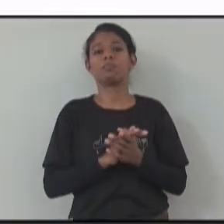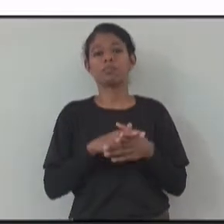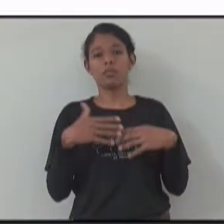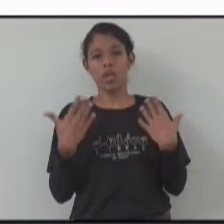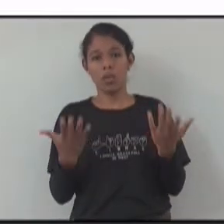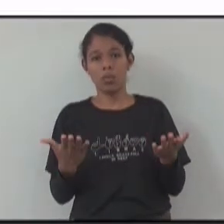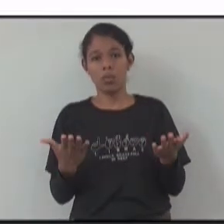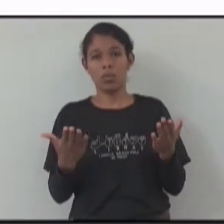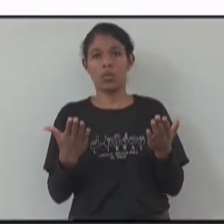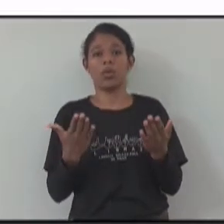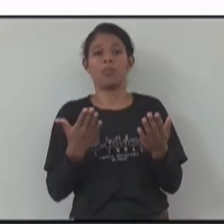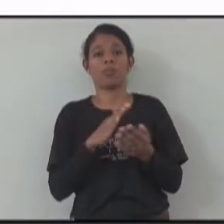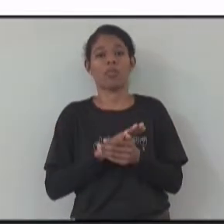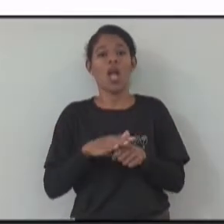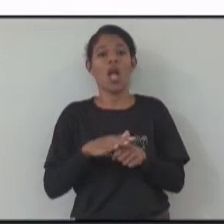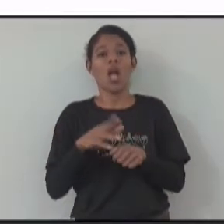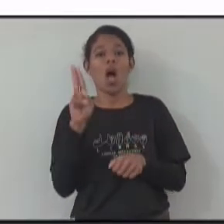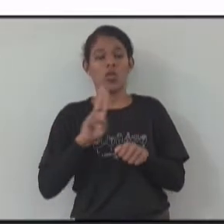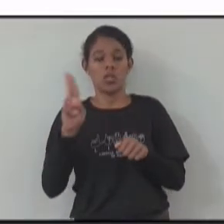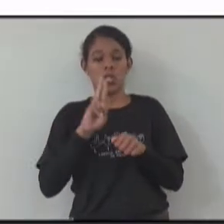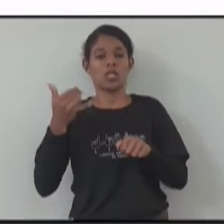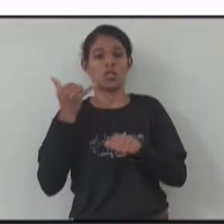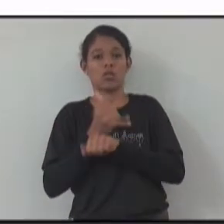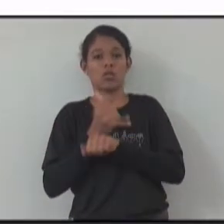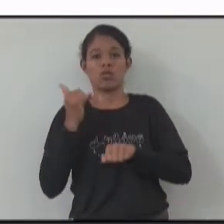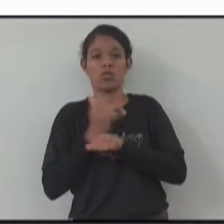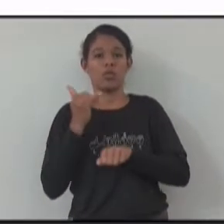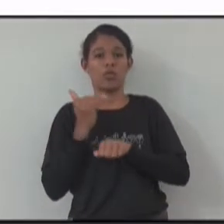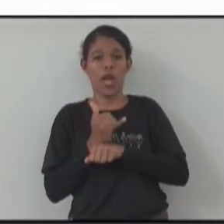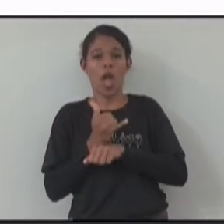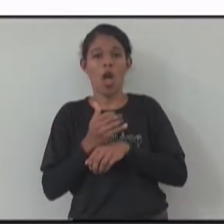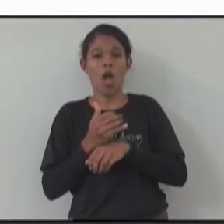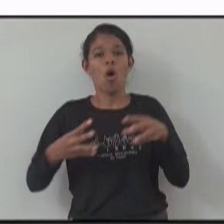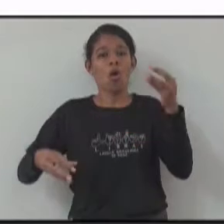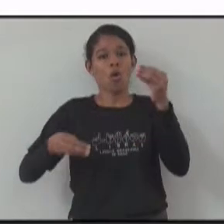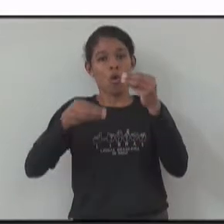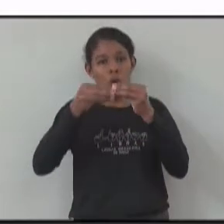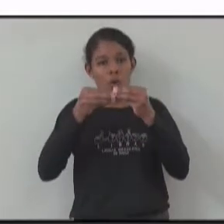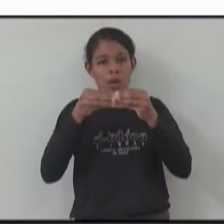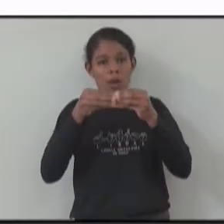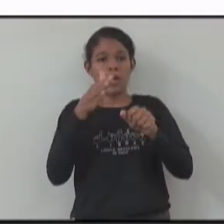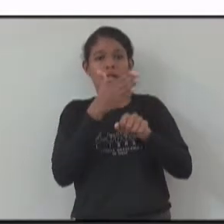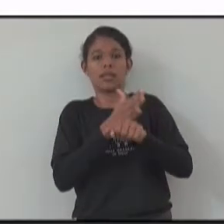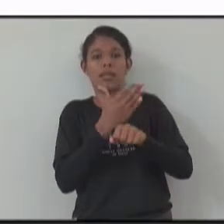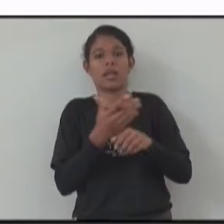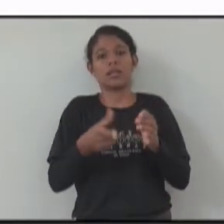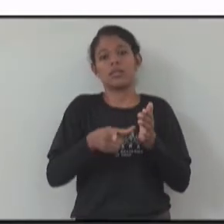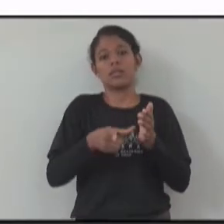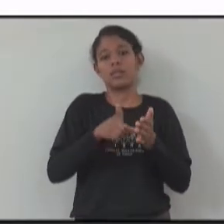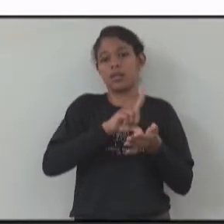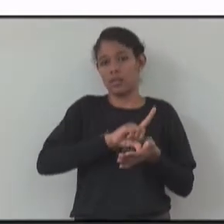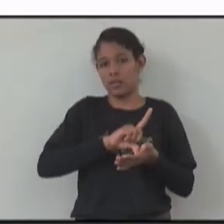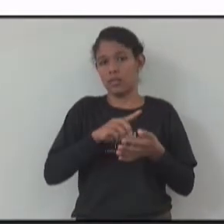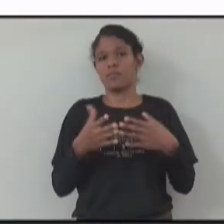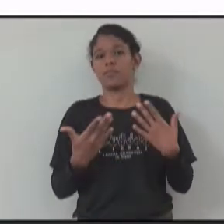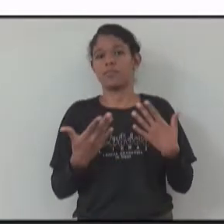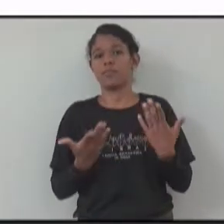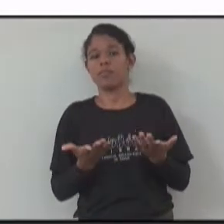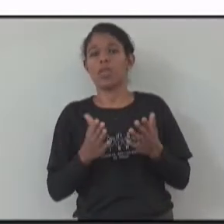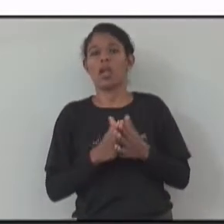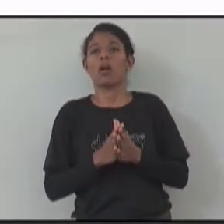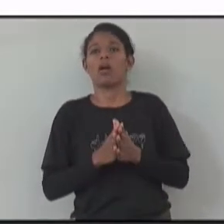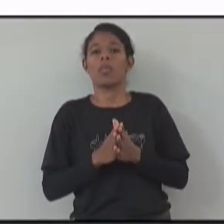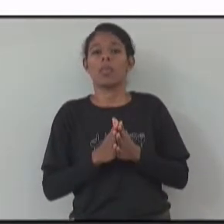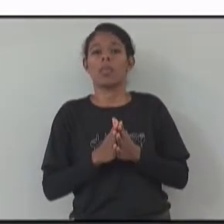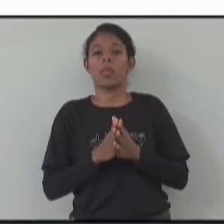técnicas do Paleolítico, ela simplesmente complementa e aprimora as técnicas já usadas, de madeiras e